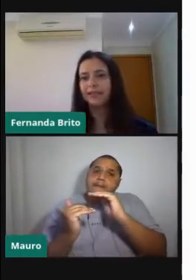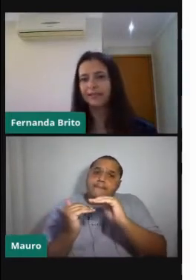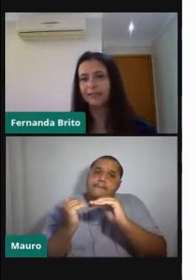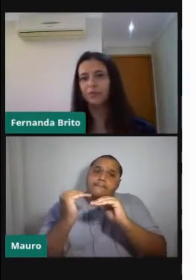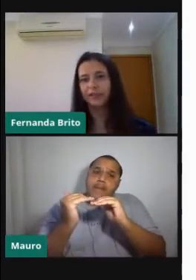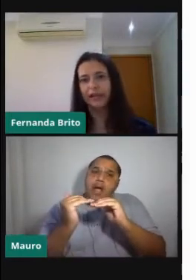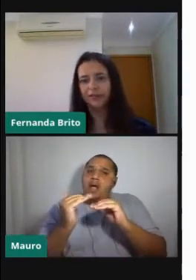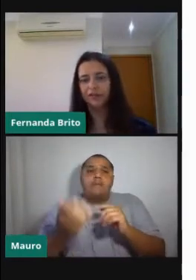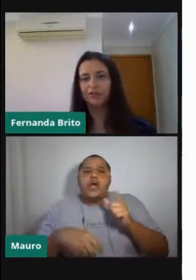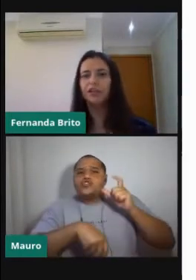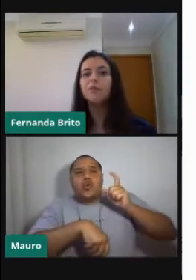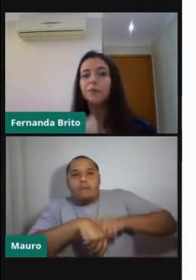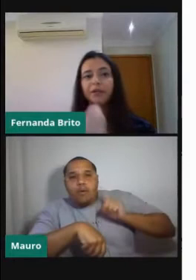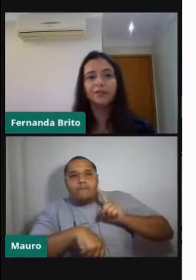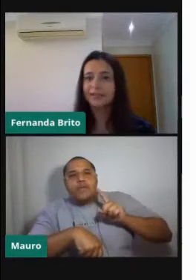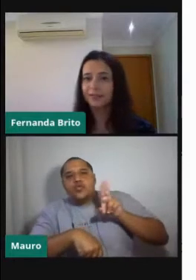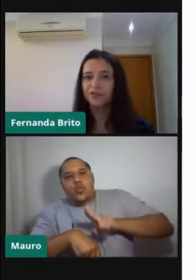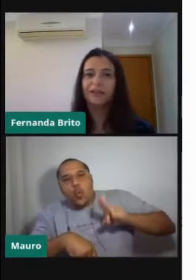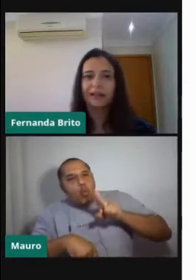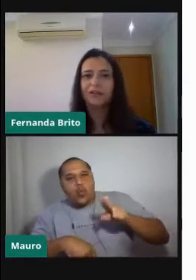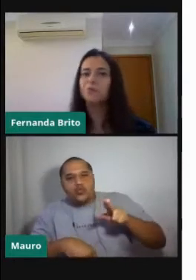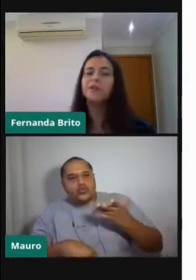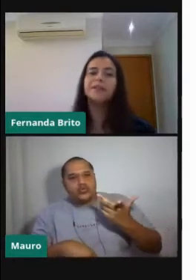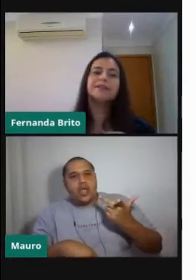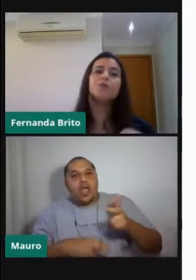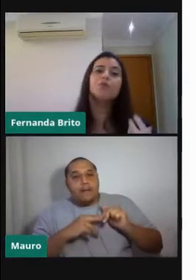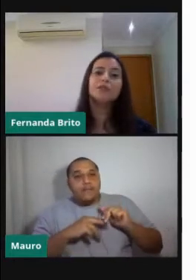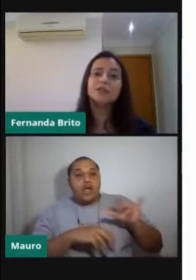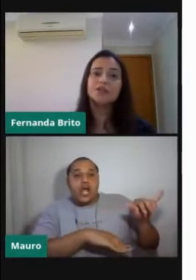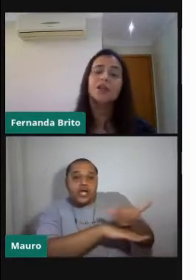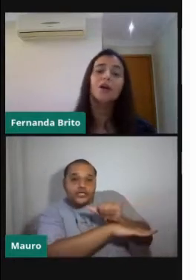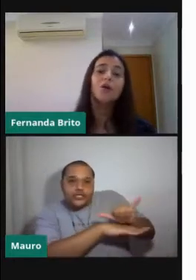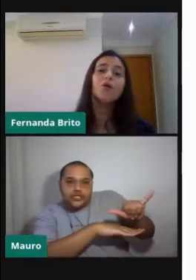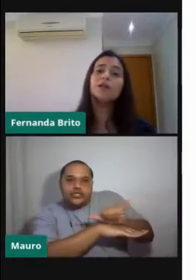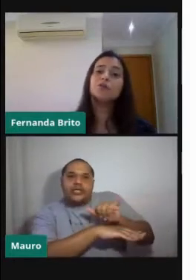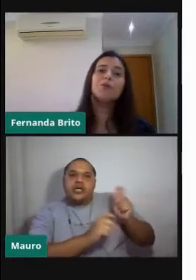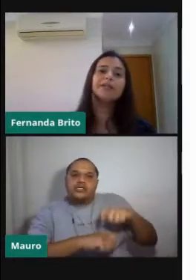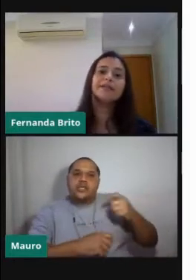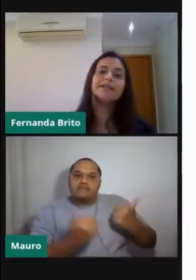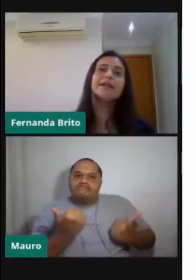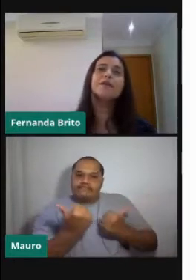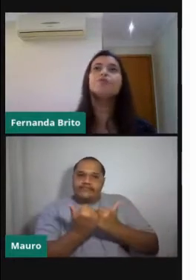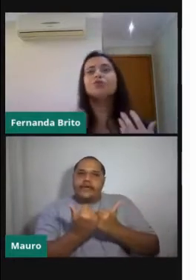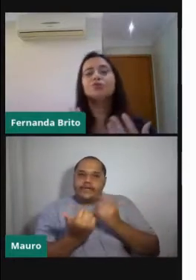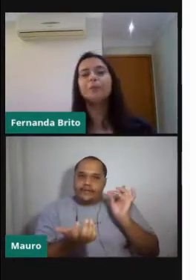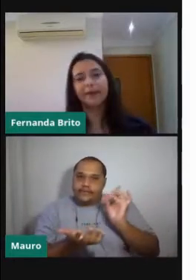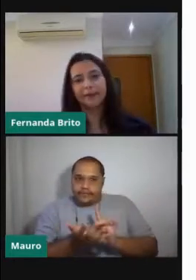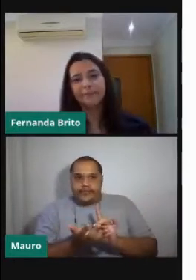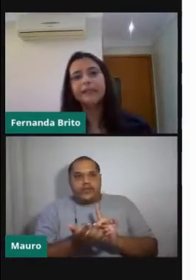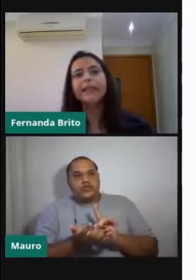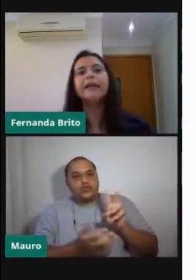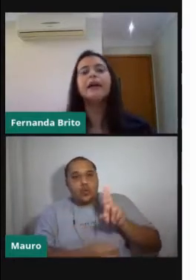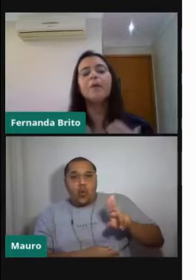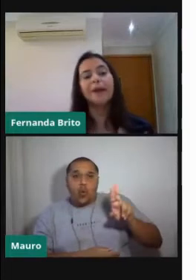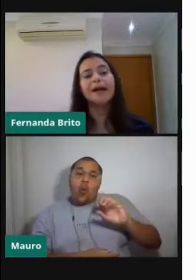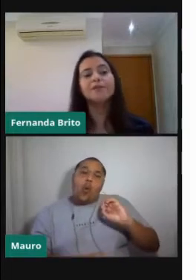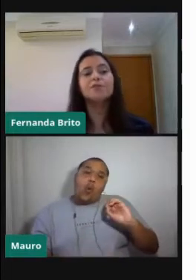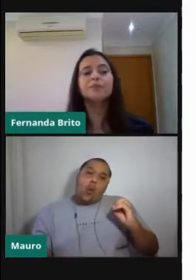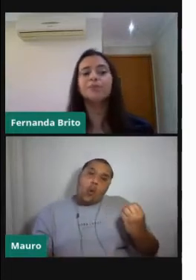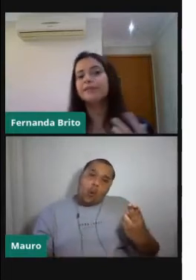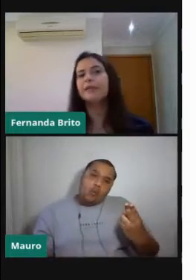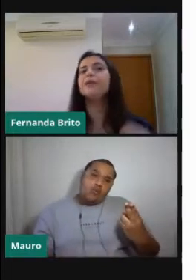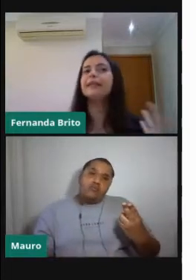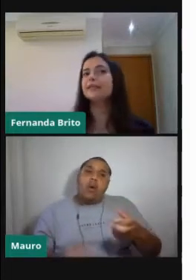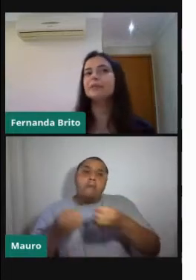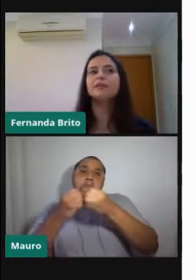fazer o uso dessas abordagens? Em que momento essas estratégias podem ser úteis ou elas podem ser um tiro no pé, né? Ao